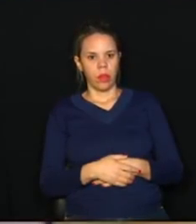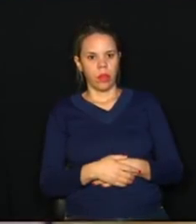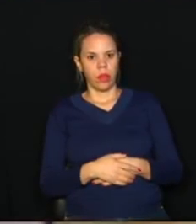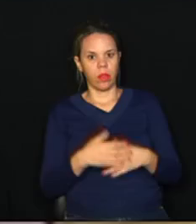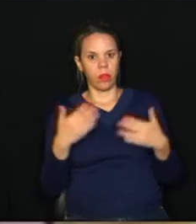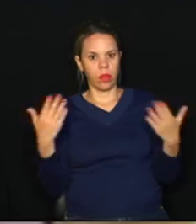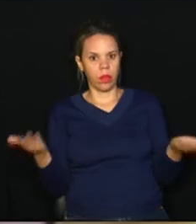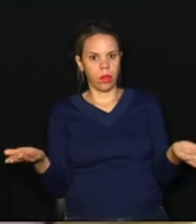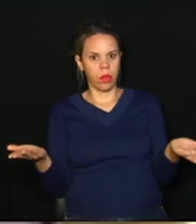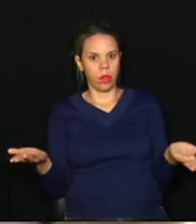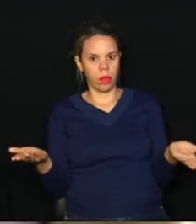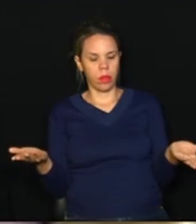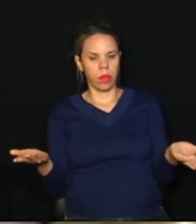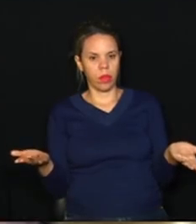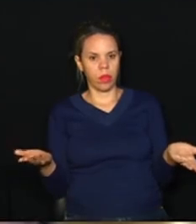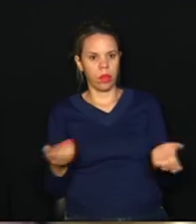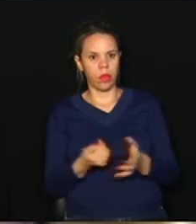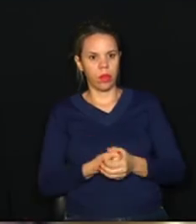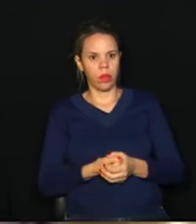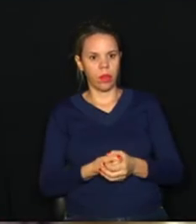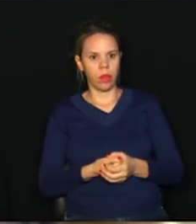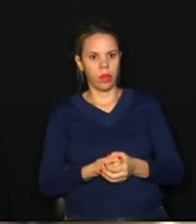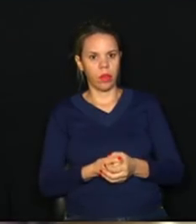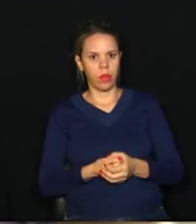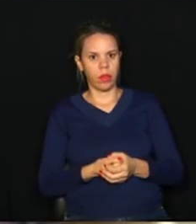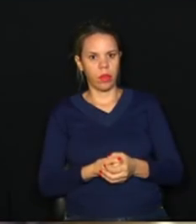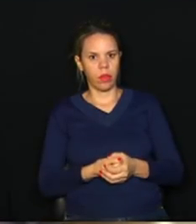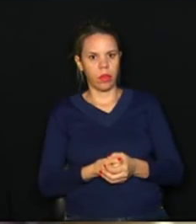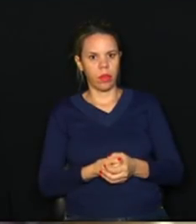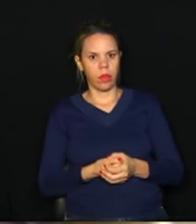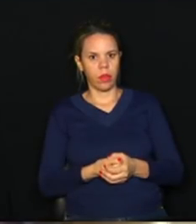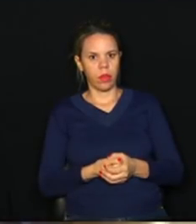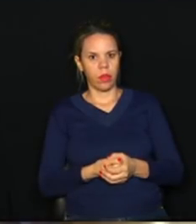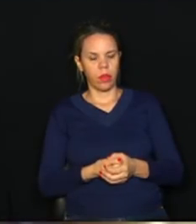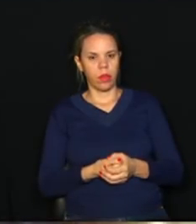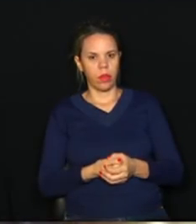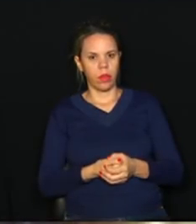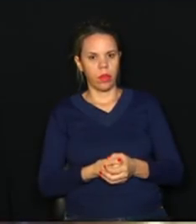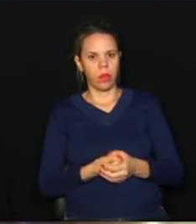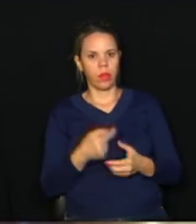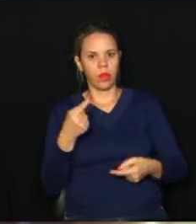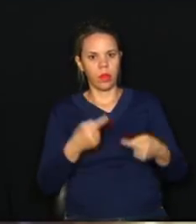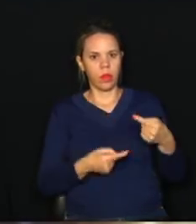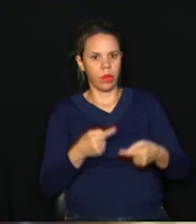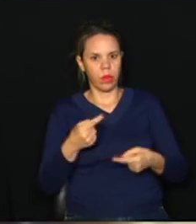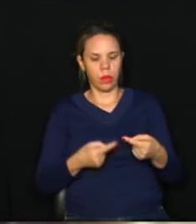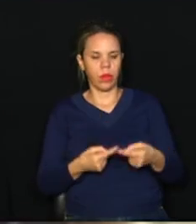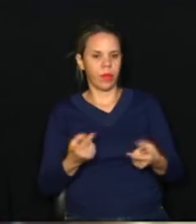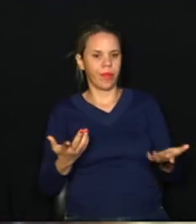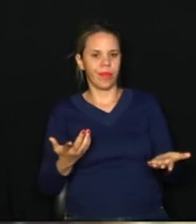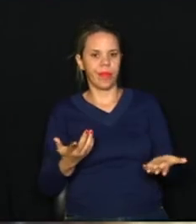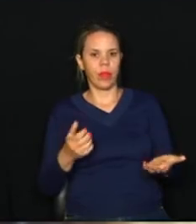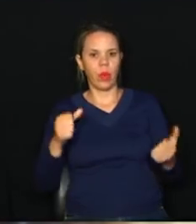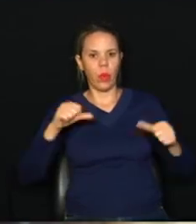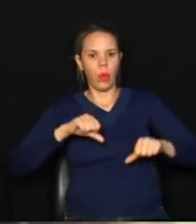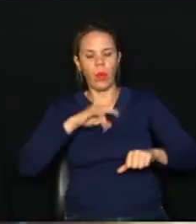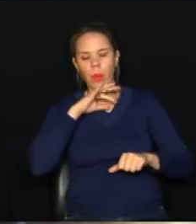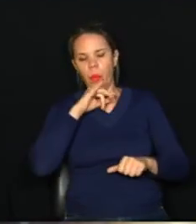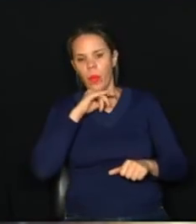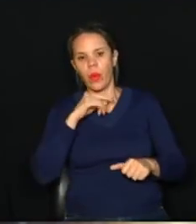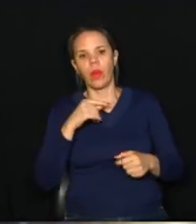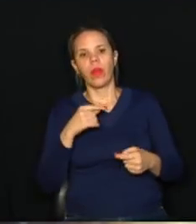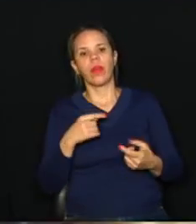Então, assim, é uma política muito nefasta e que tem que